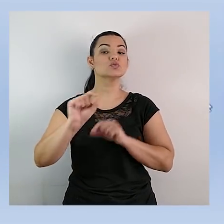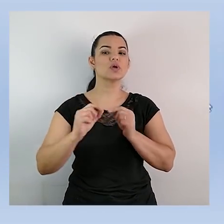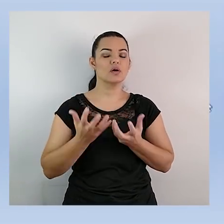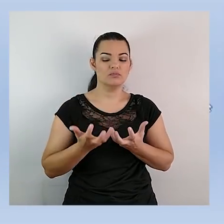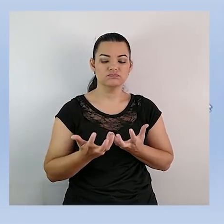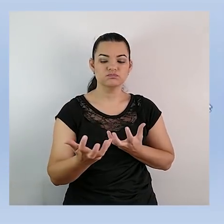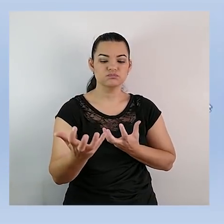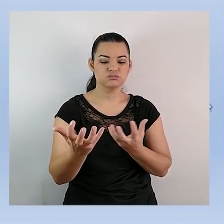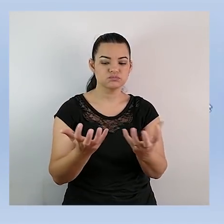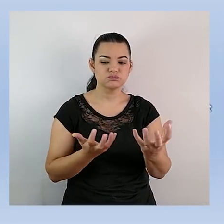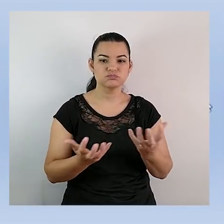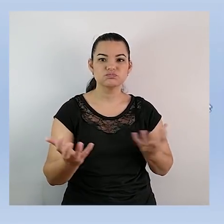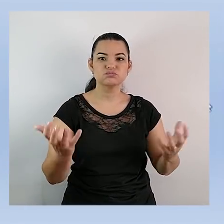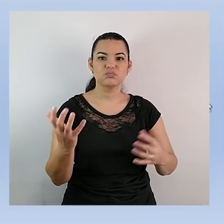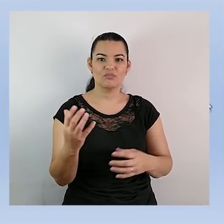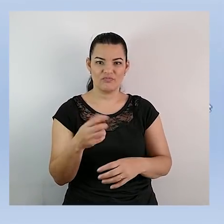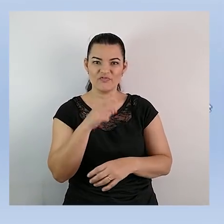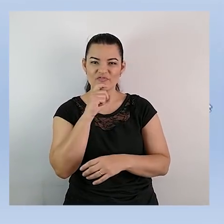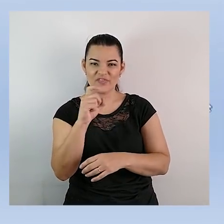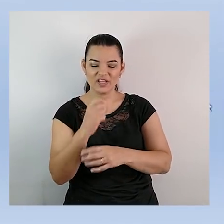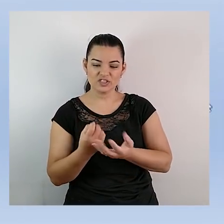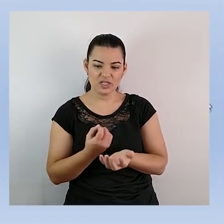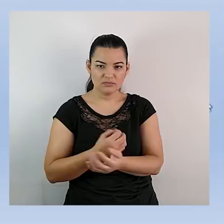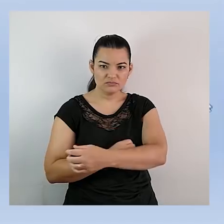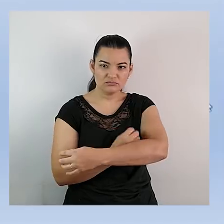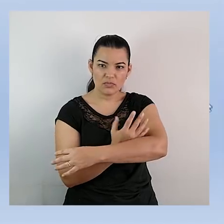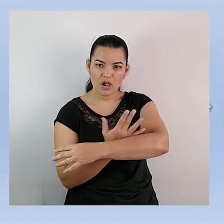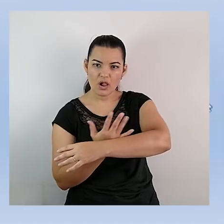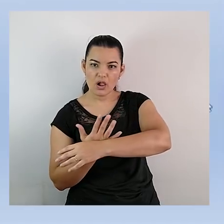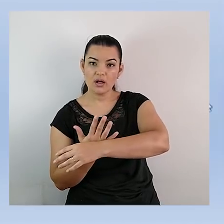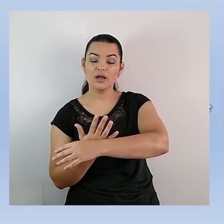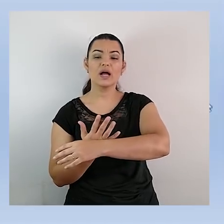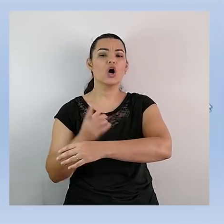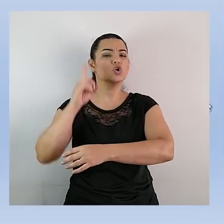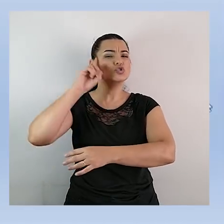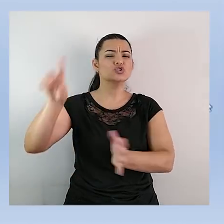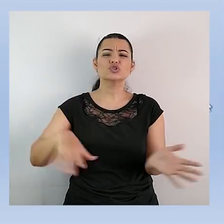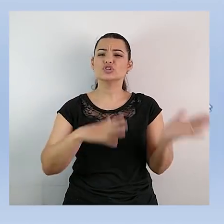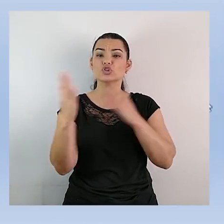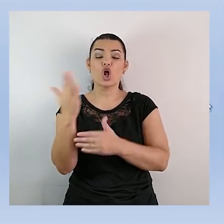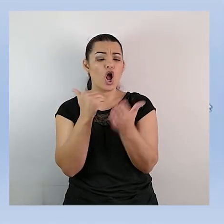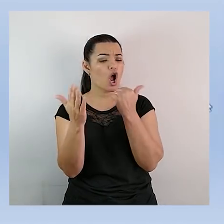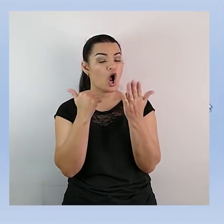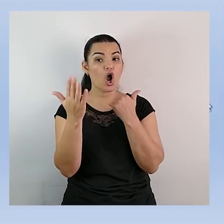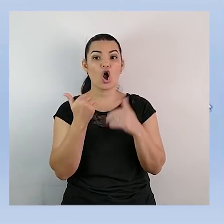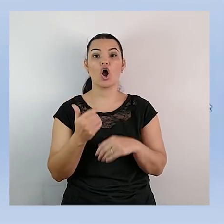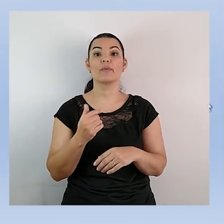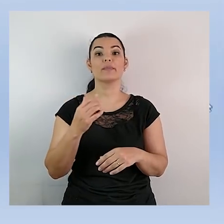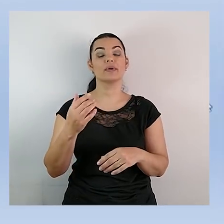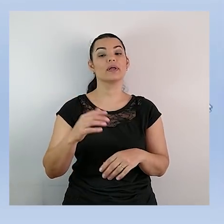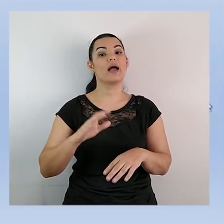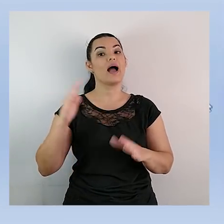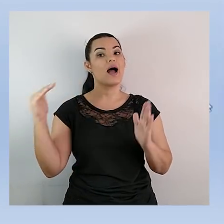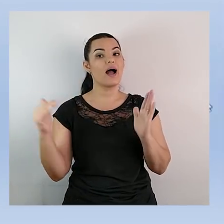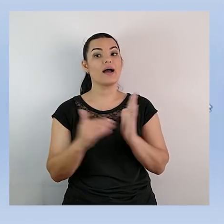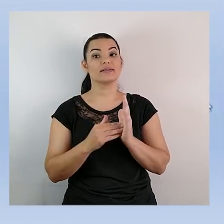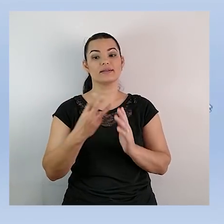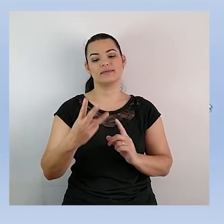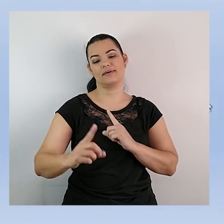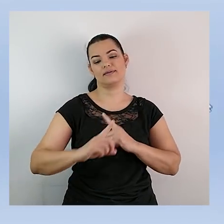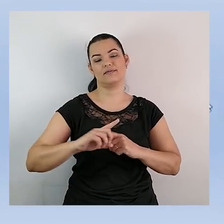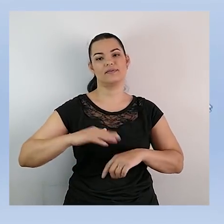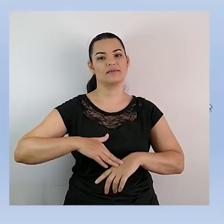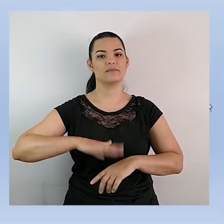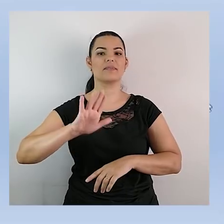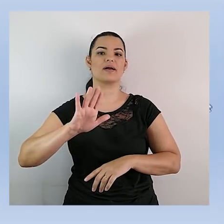por gramas, por gramíneas, então eles se alimentam muito durante o dia todo. Então eles conseguem comer aí até